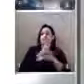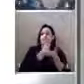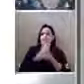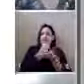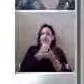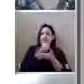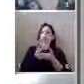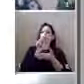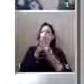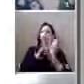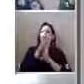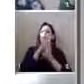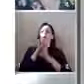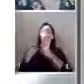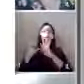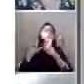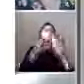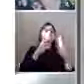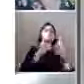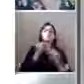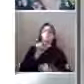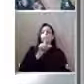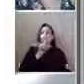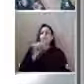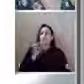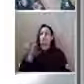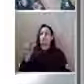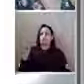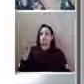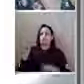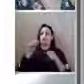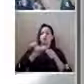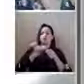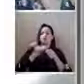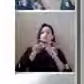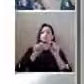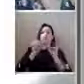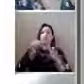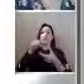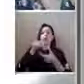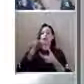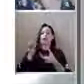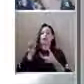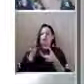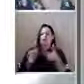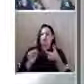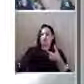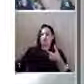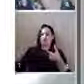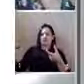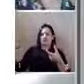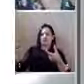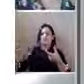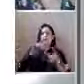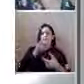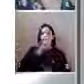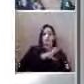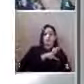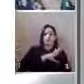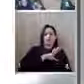as escolhas na elaboração do que eu chamo de repertório lexicográfico contrastivo bilíngue